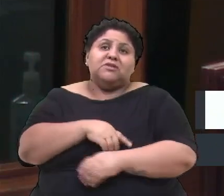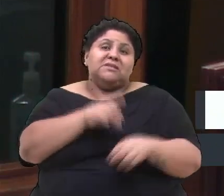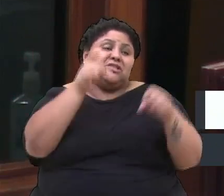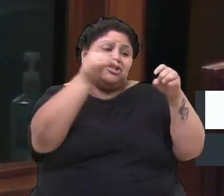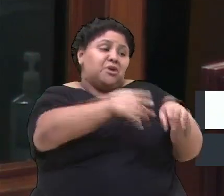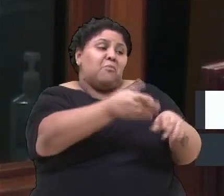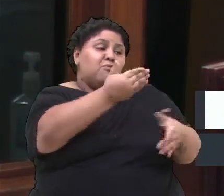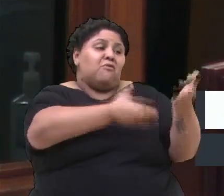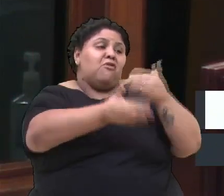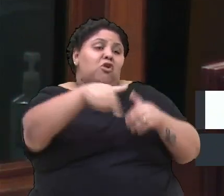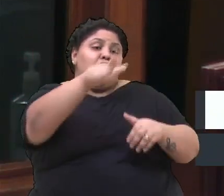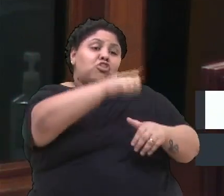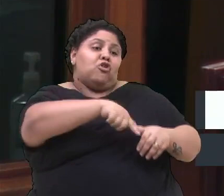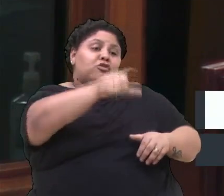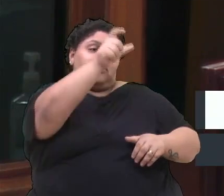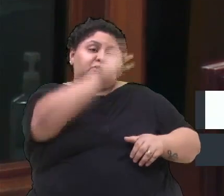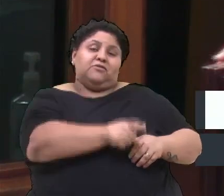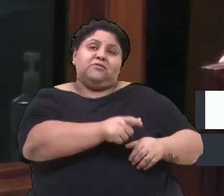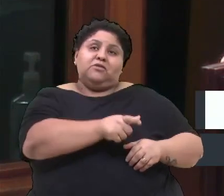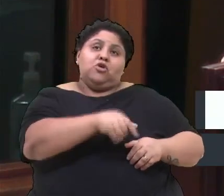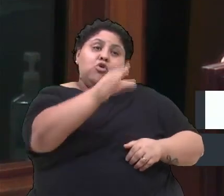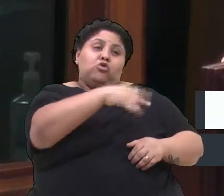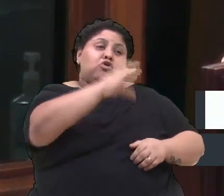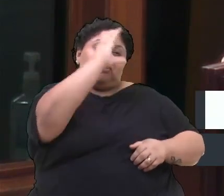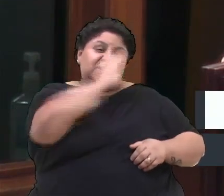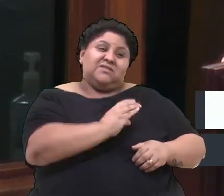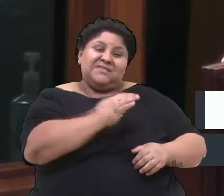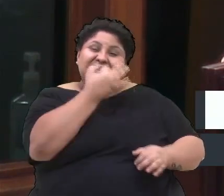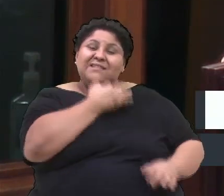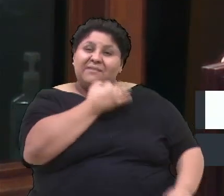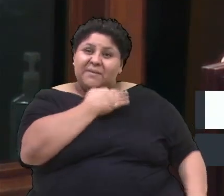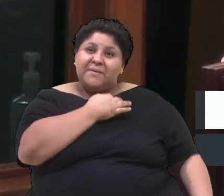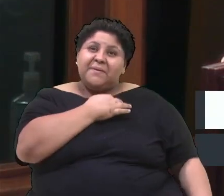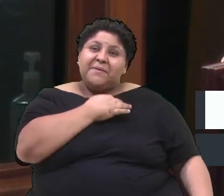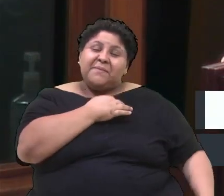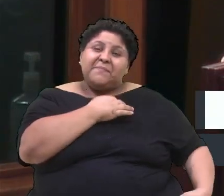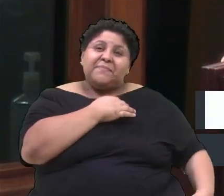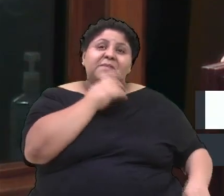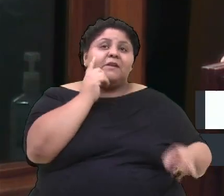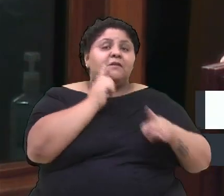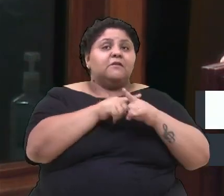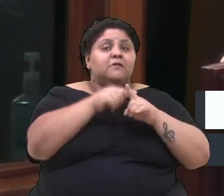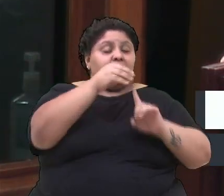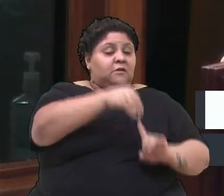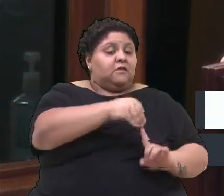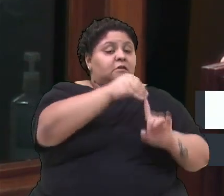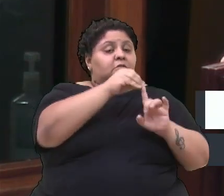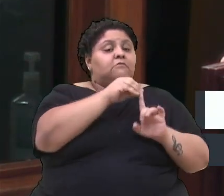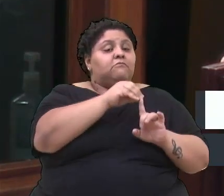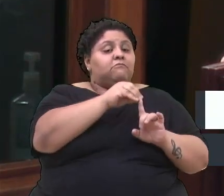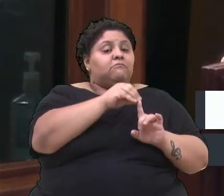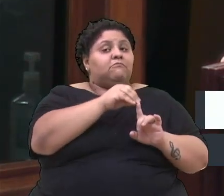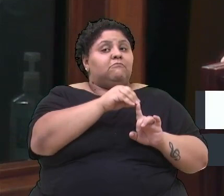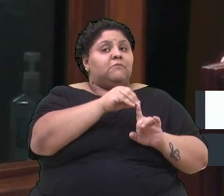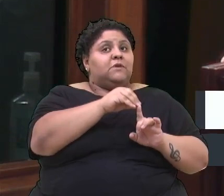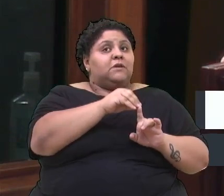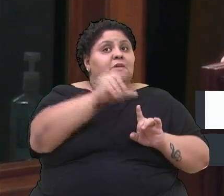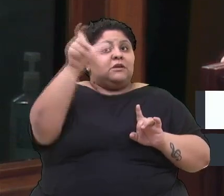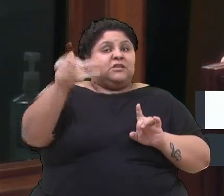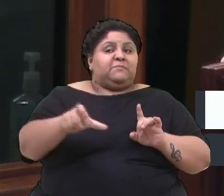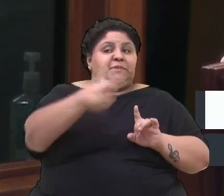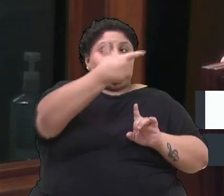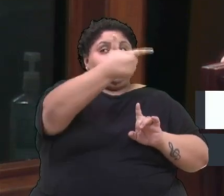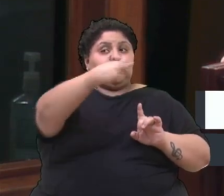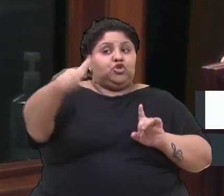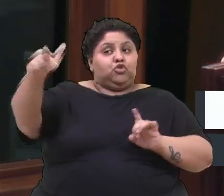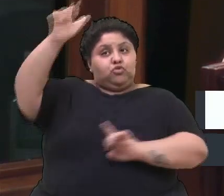o nosso paciente, o nosso cidadão caxiense, porque a prioridade recai e